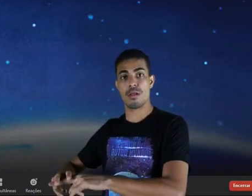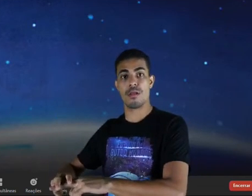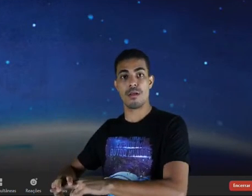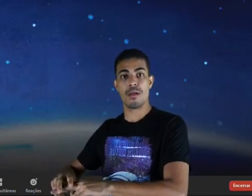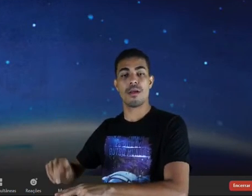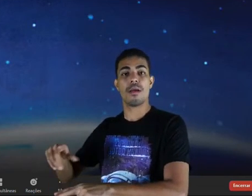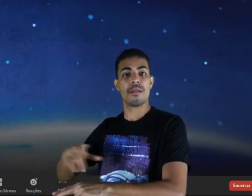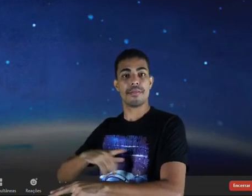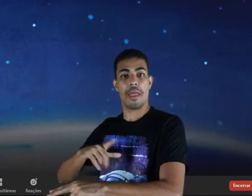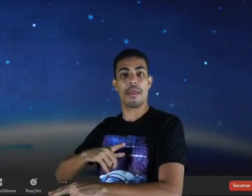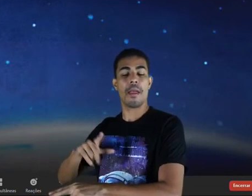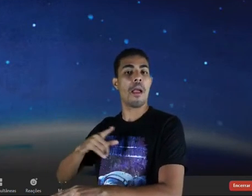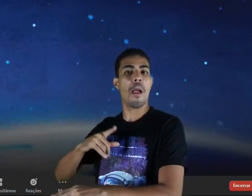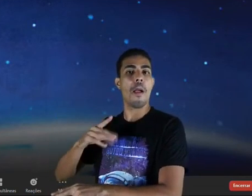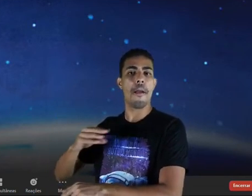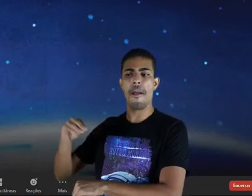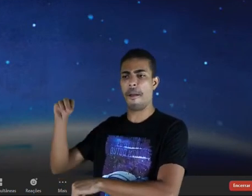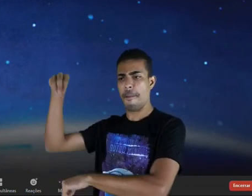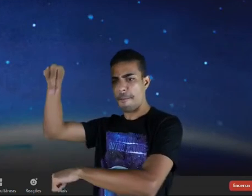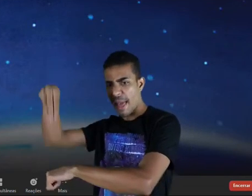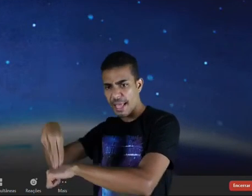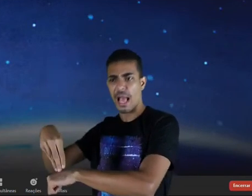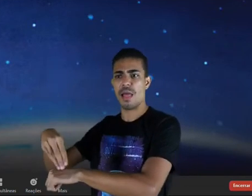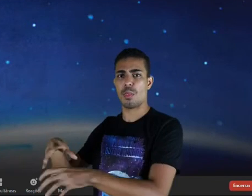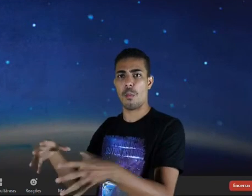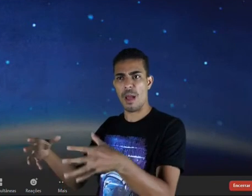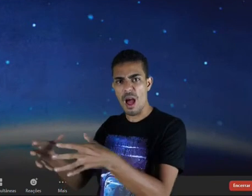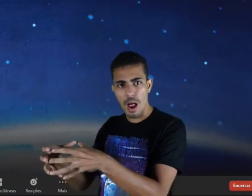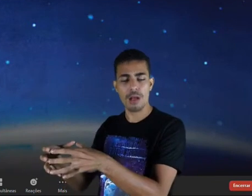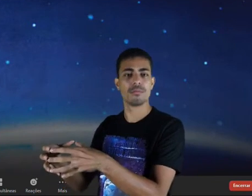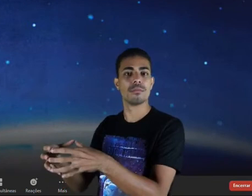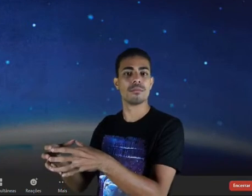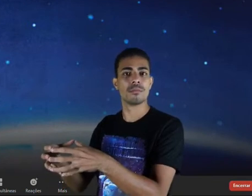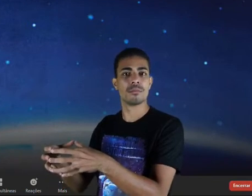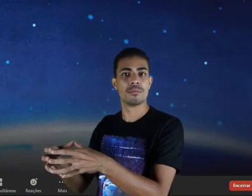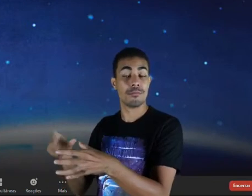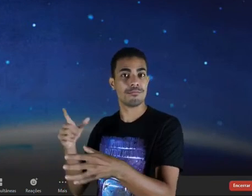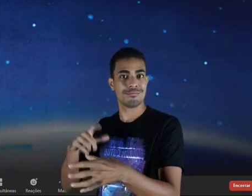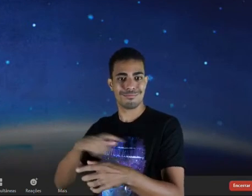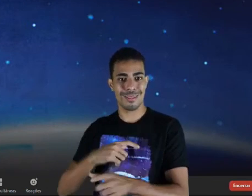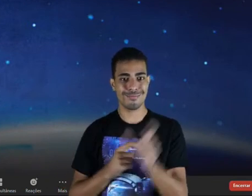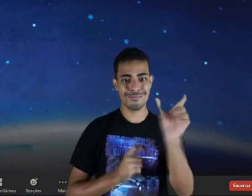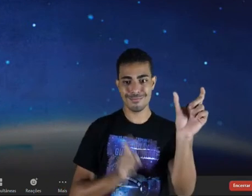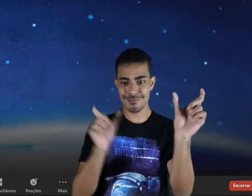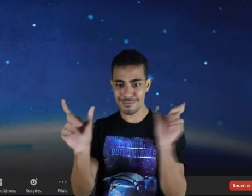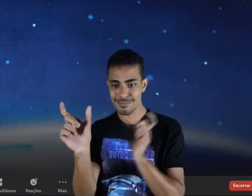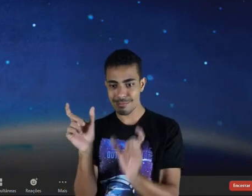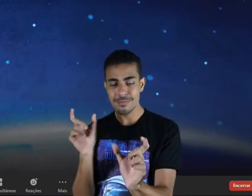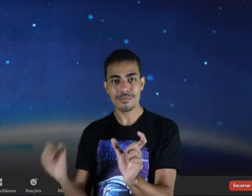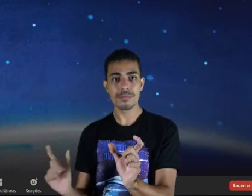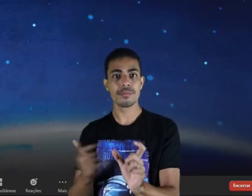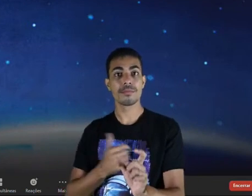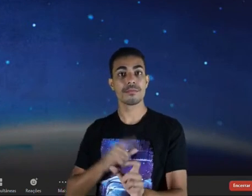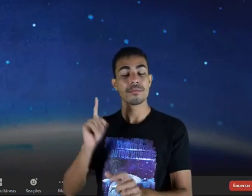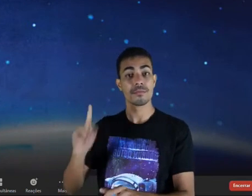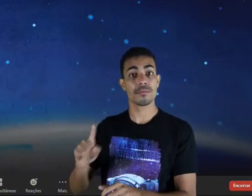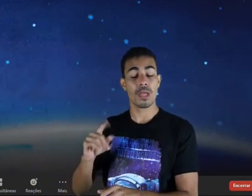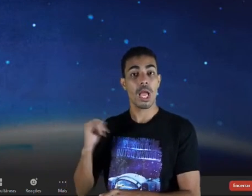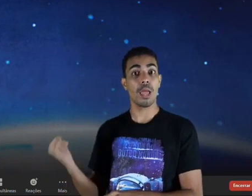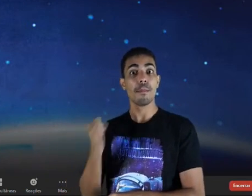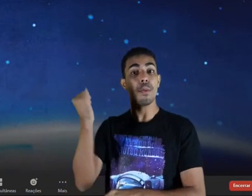ímpios, pecadores, escarnecedores. Era tão importante para o povo da Bíblia esse tipo